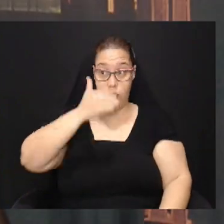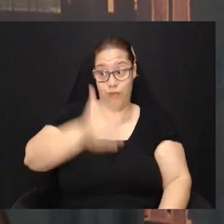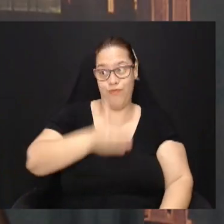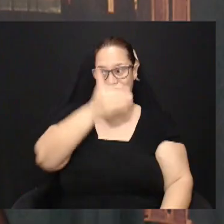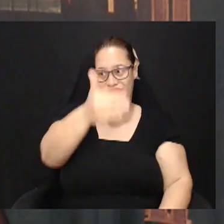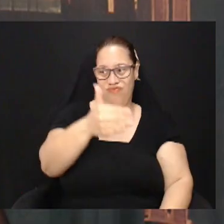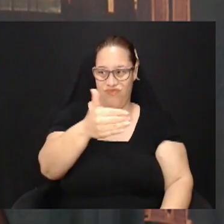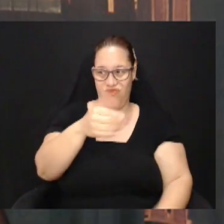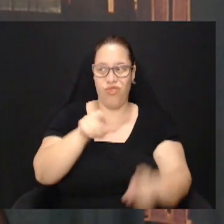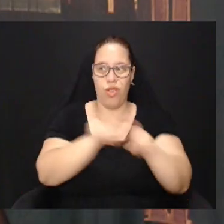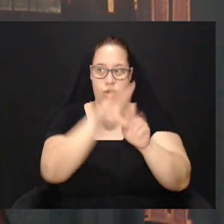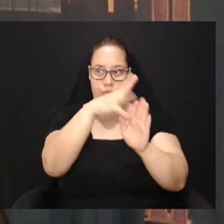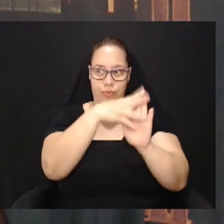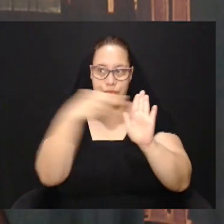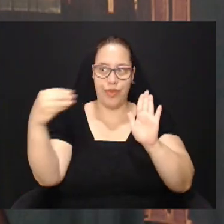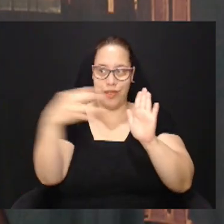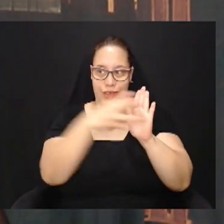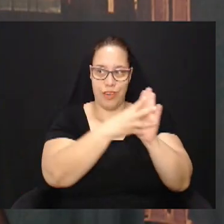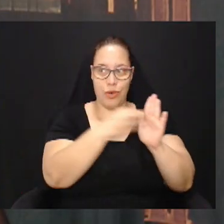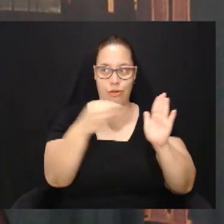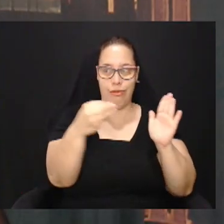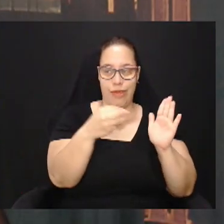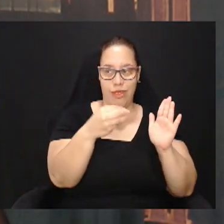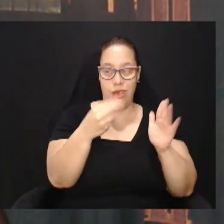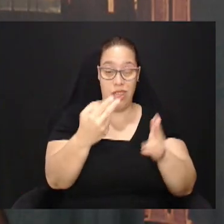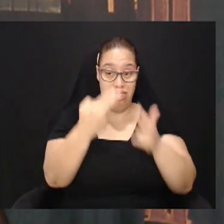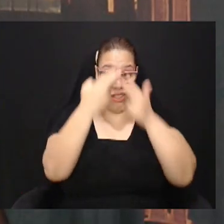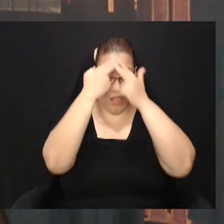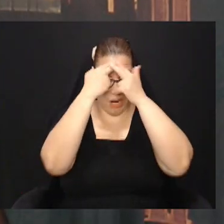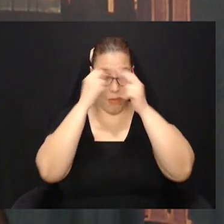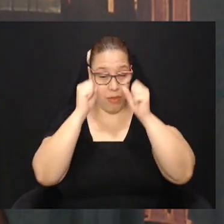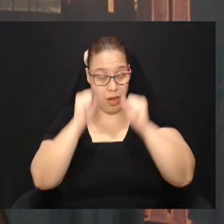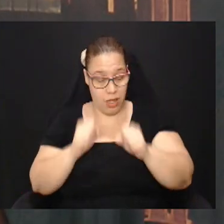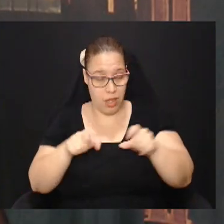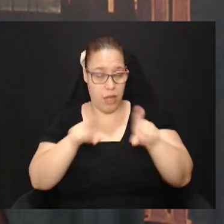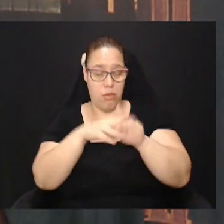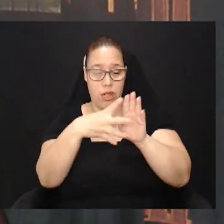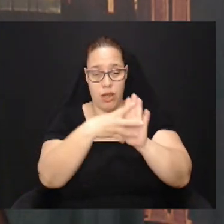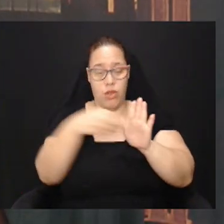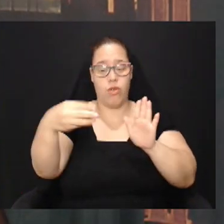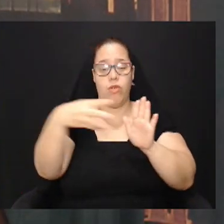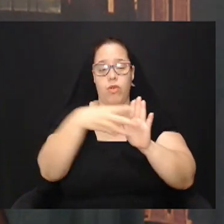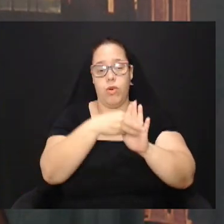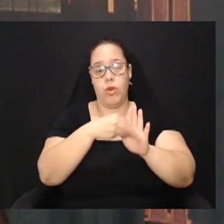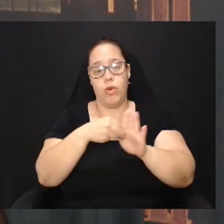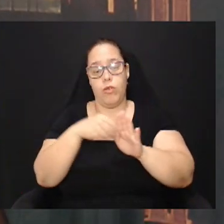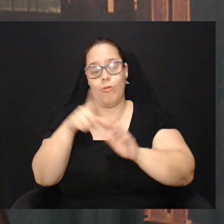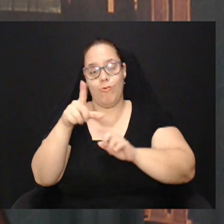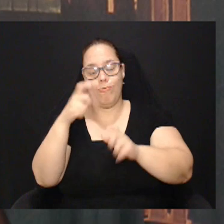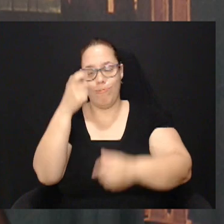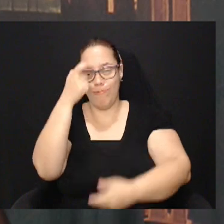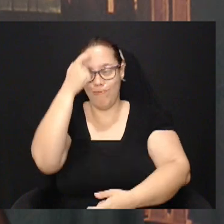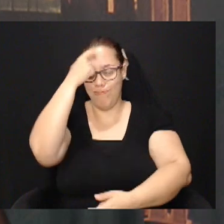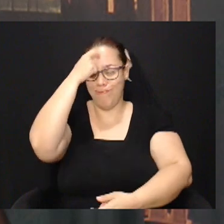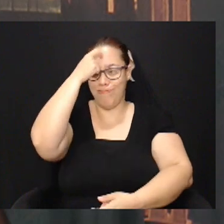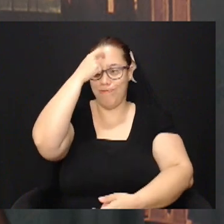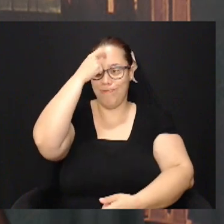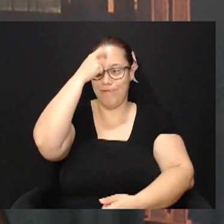Então, quando a gente escolhe um filme, essa escolha consciente em relação a um